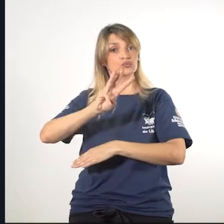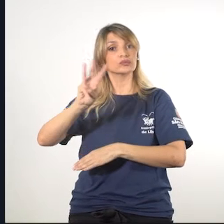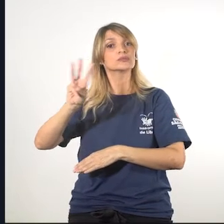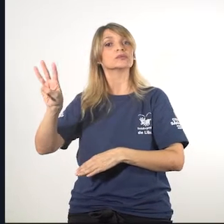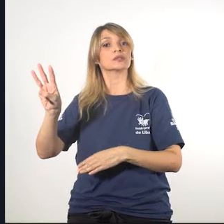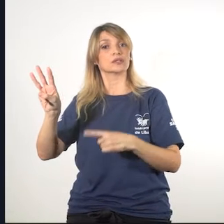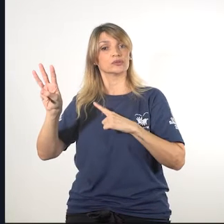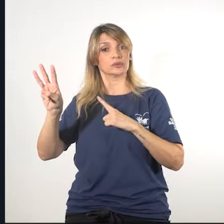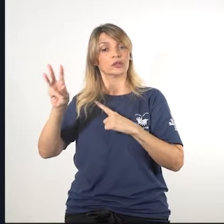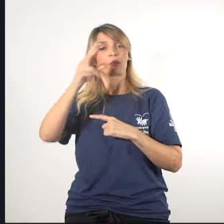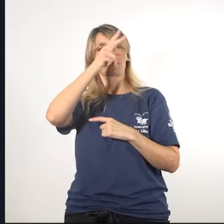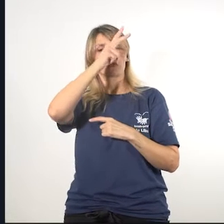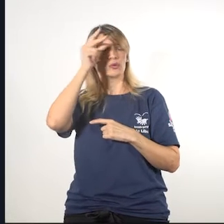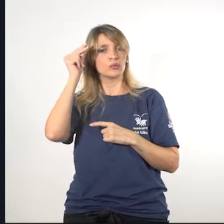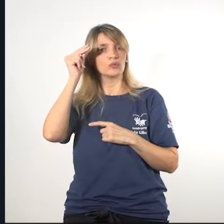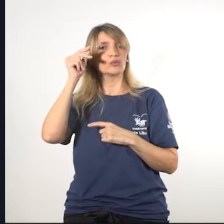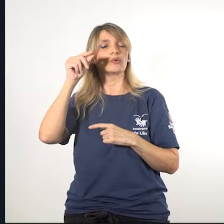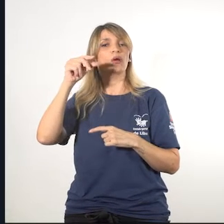site,